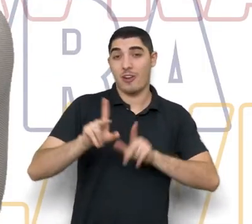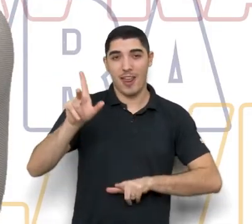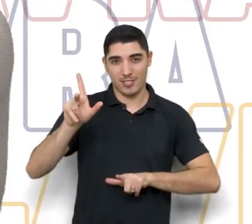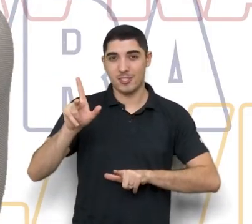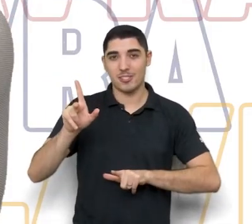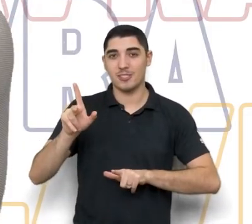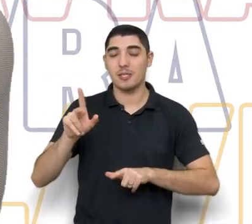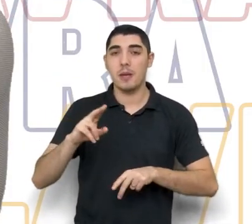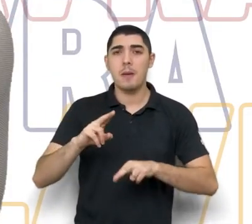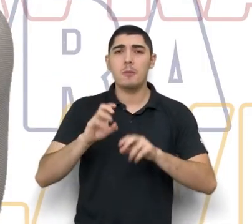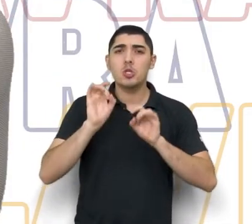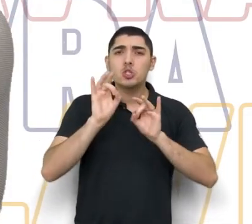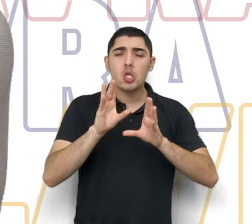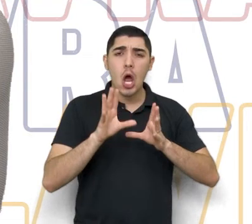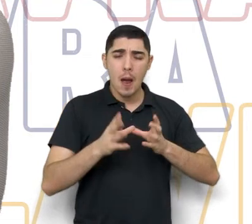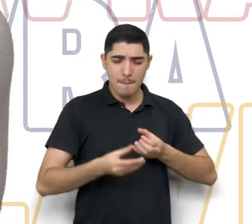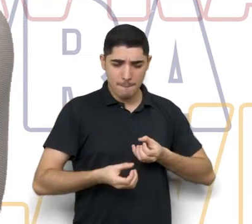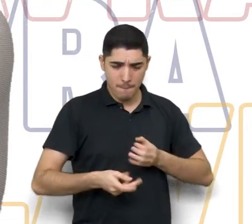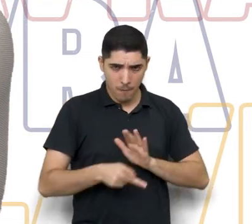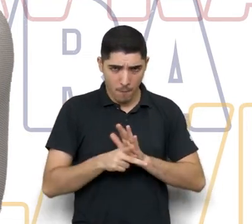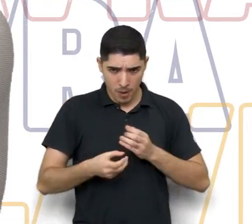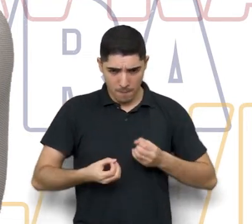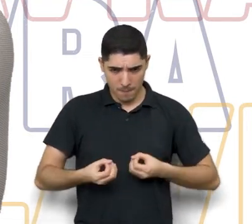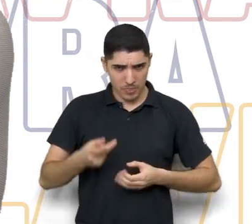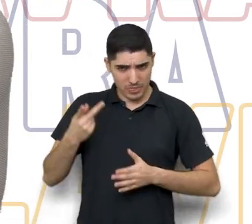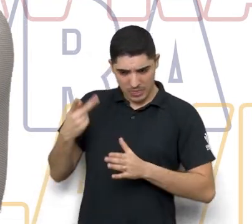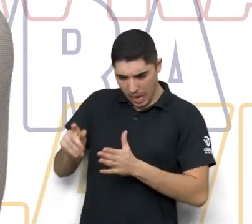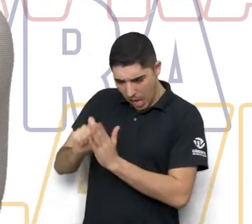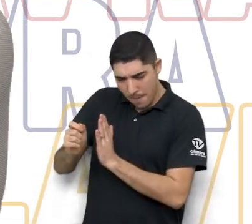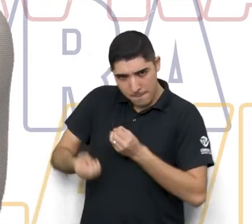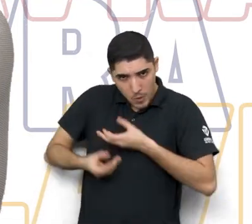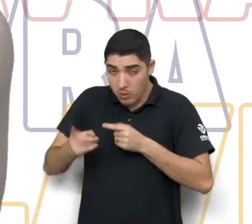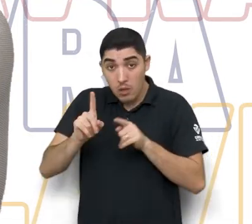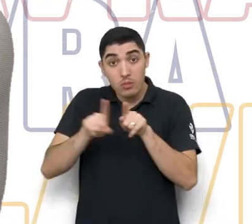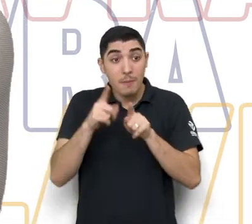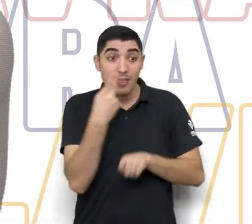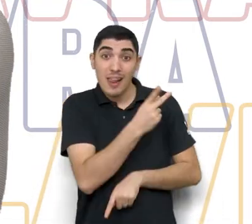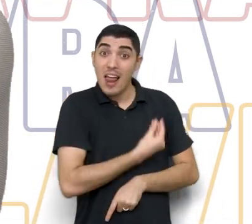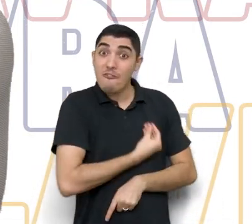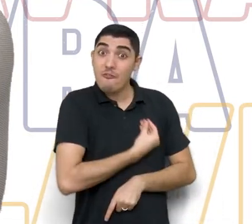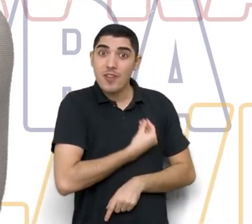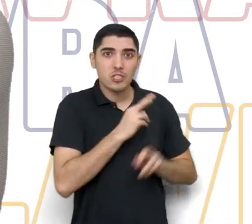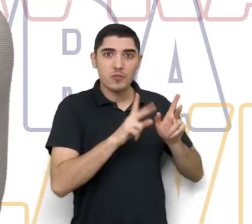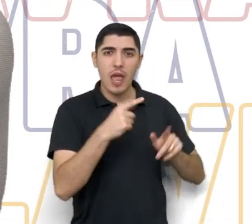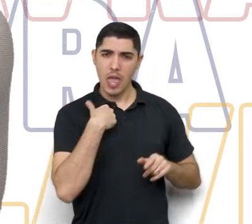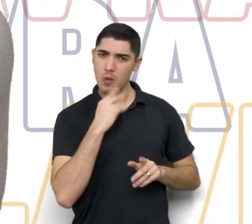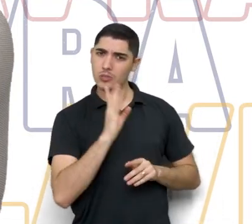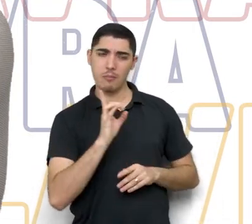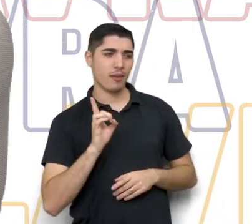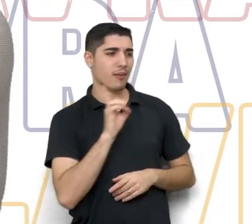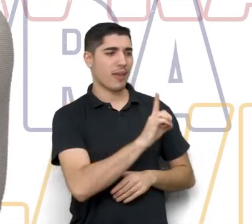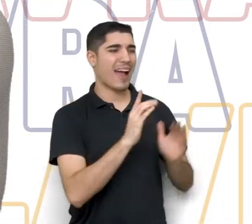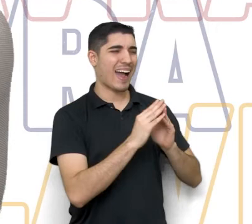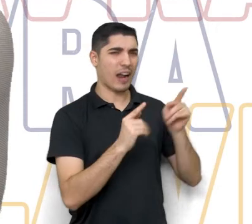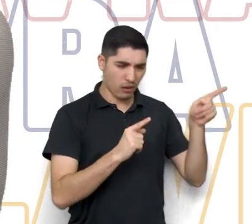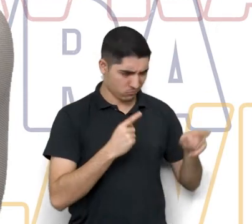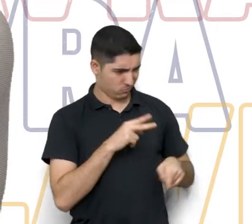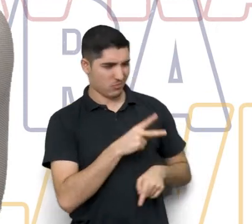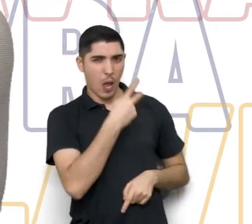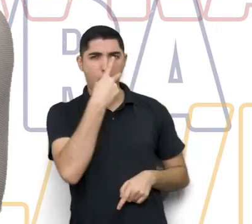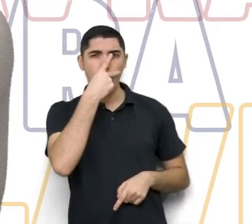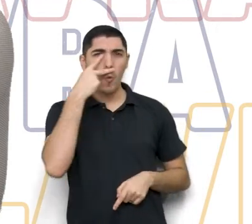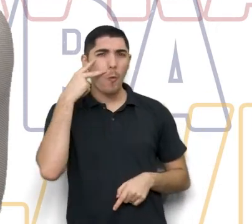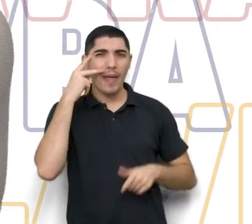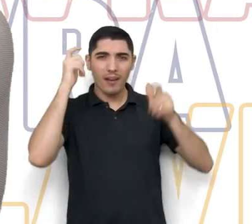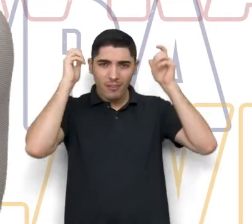só na questão poética propriamente dita, mas sua vida, né? Ele era uma figura. Ele me recebia na casa dele de cueca e